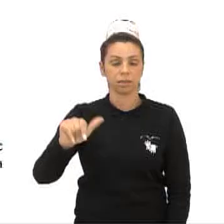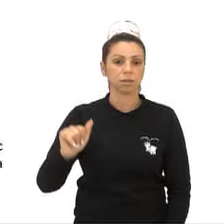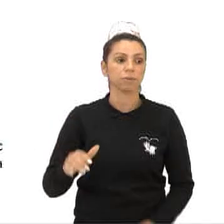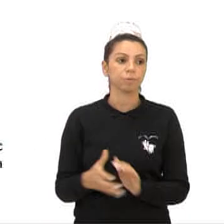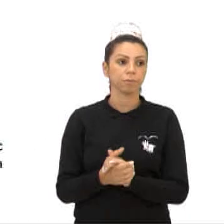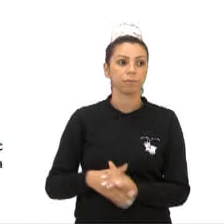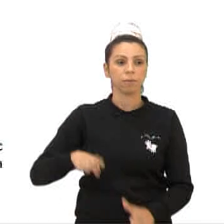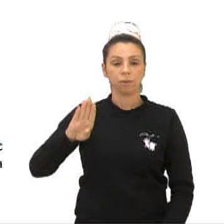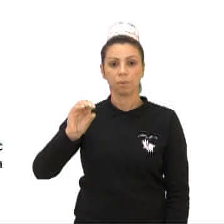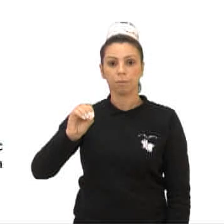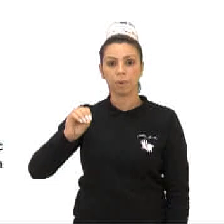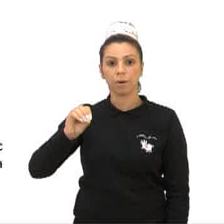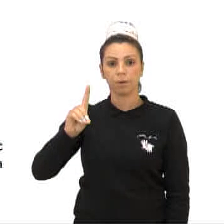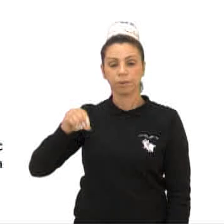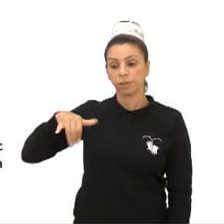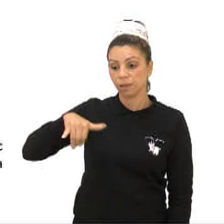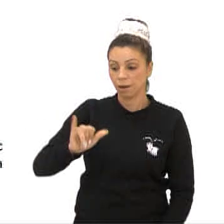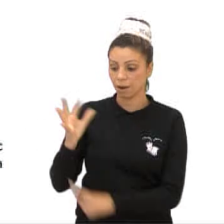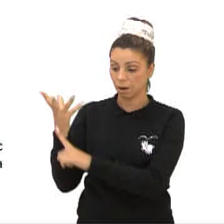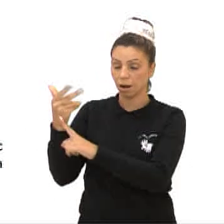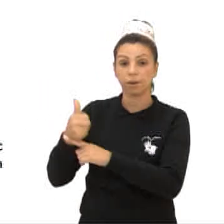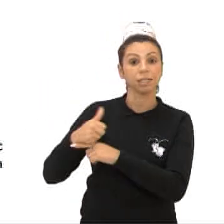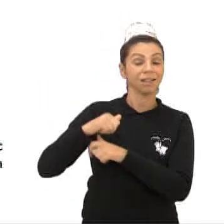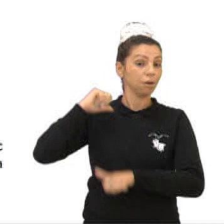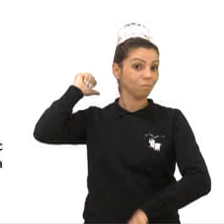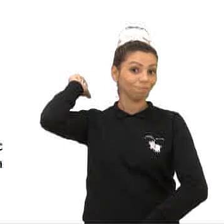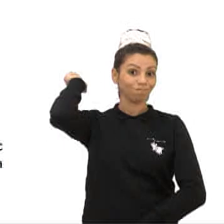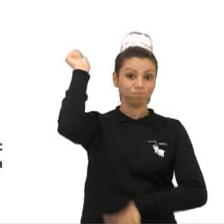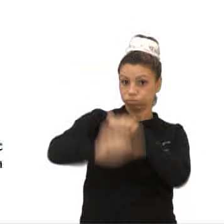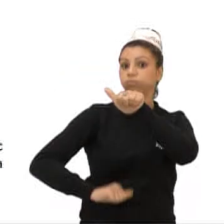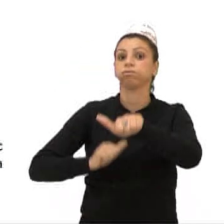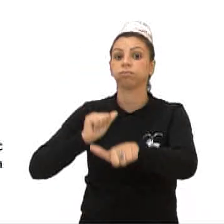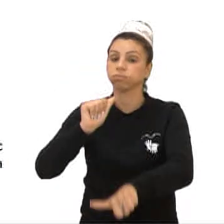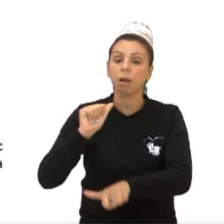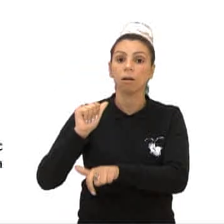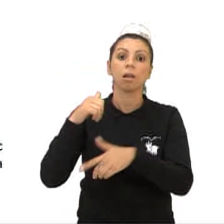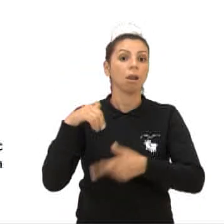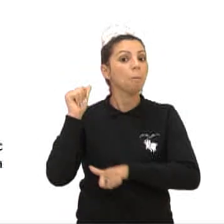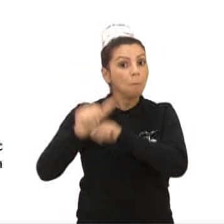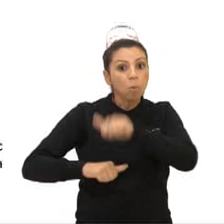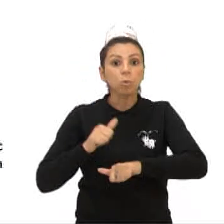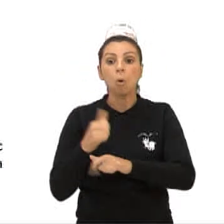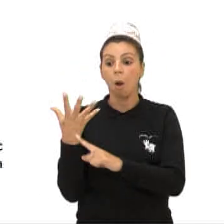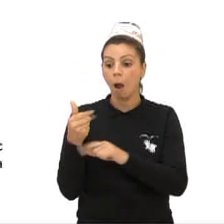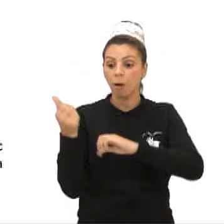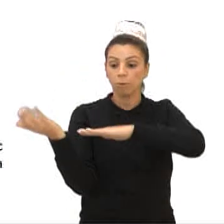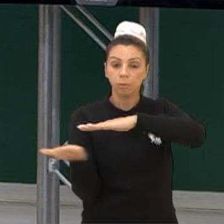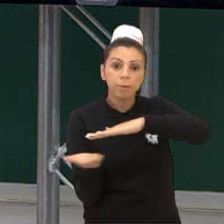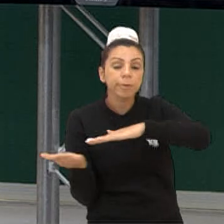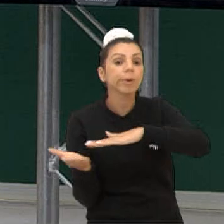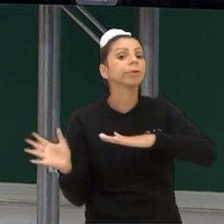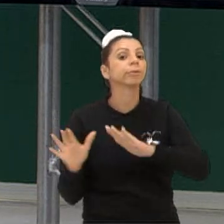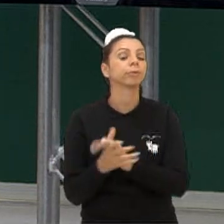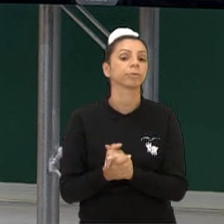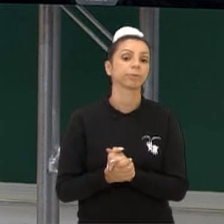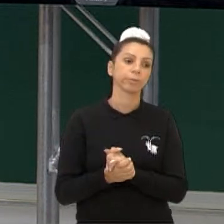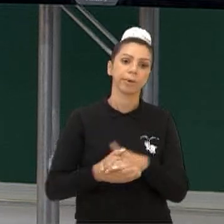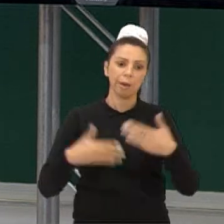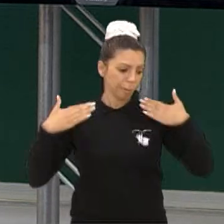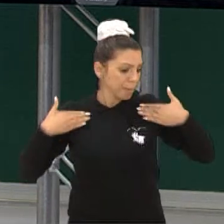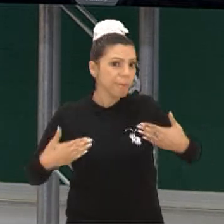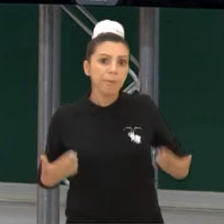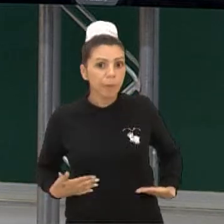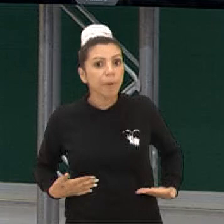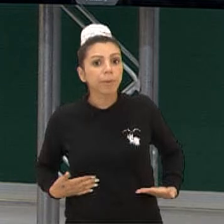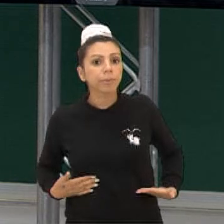Body Art é a revolução. Isso foi uma concepção que mudou muito a arte contemporânea. O que ela fez? Ela fez que a superfície de arte fosse o quê? O próprio corpo. Nosso